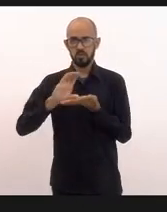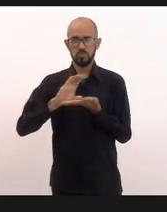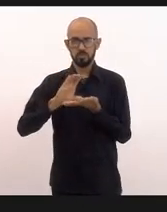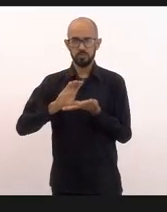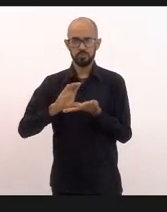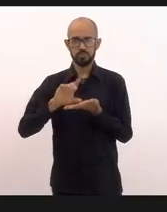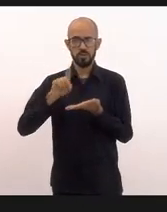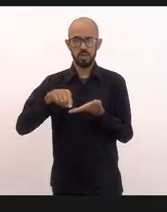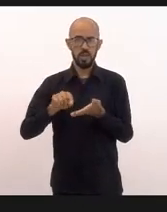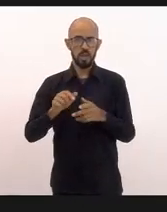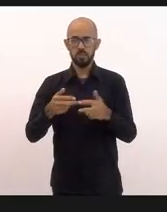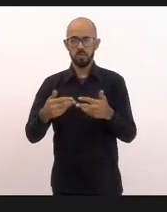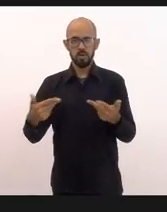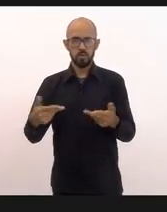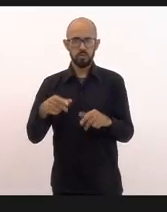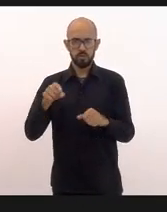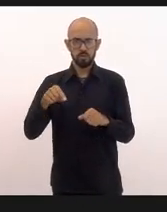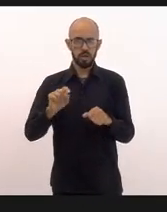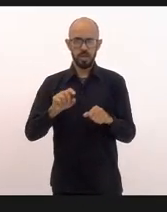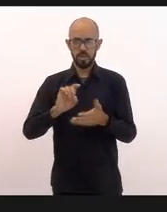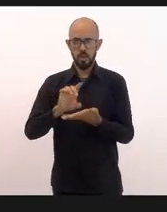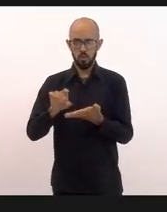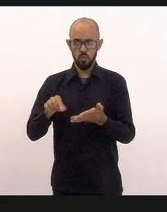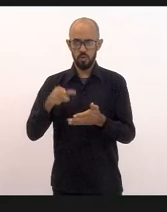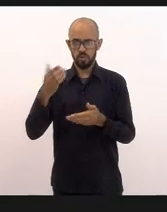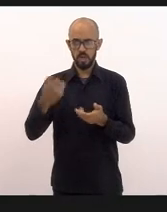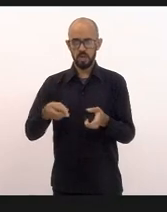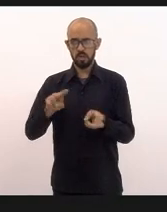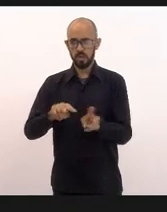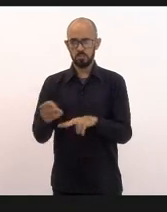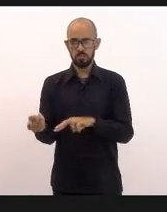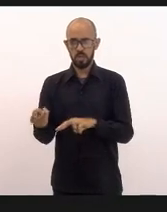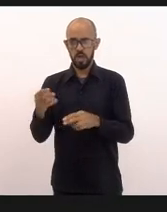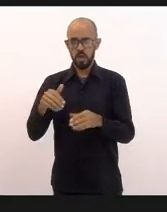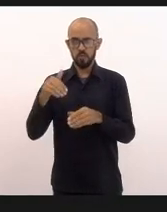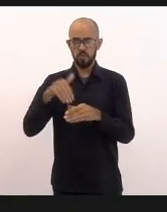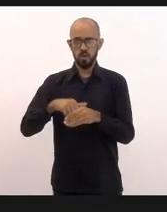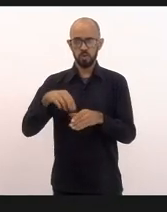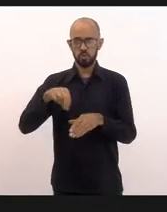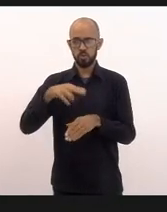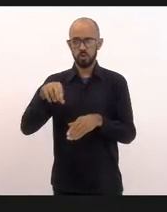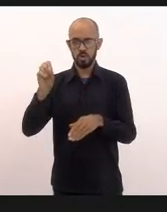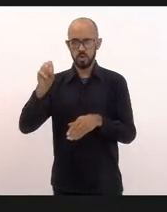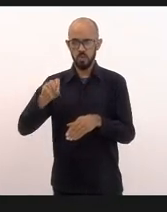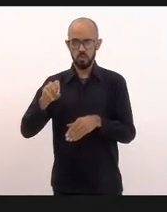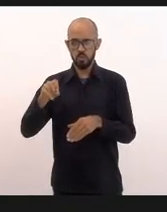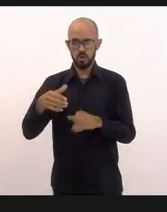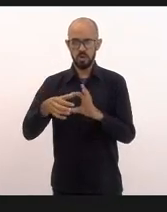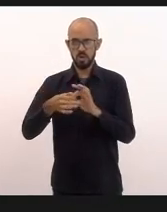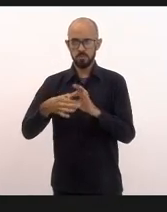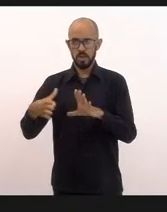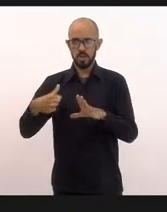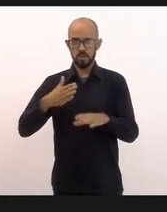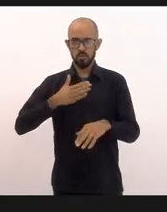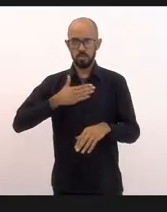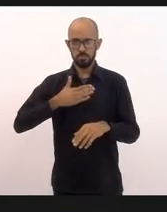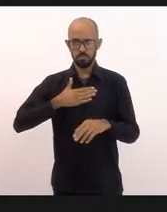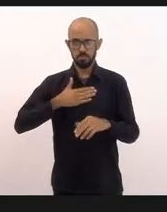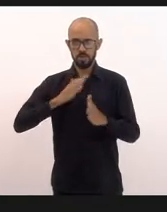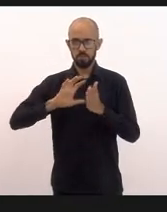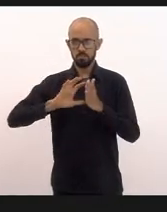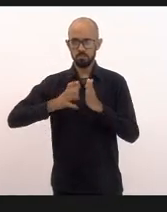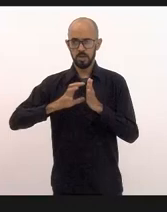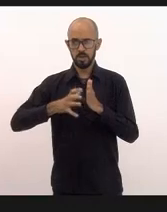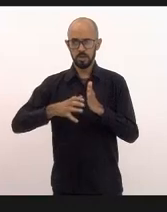conveniência para o momento de cada um. Eu quero encaminhar o voto não pela manutenção do veto, liberando a minha bancada, mas encaminho o voto não